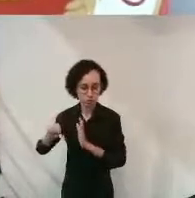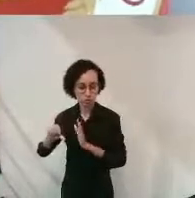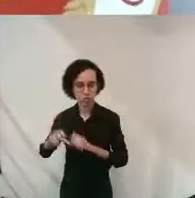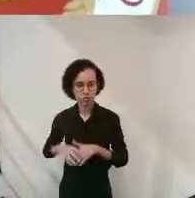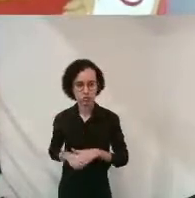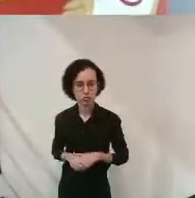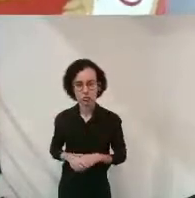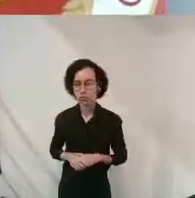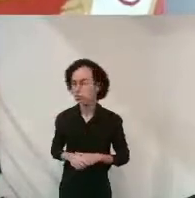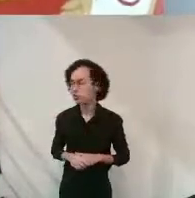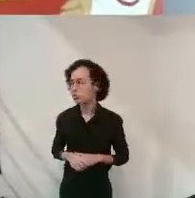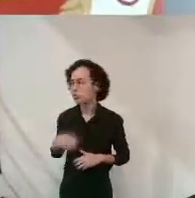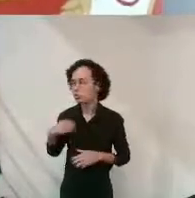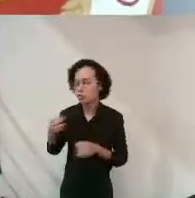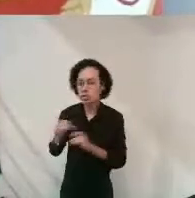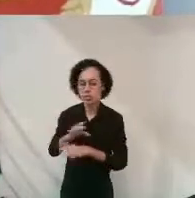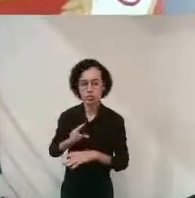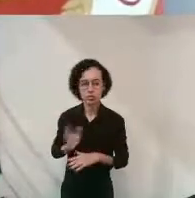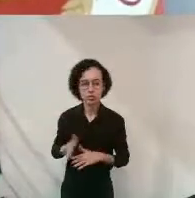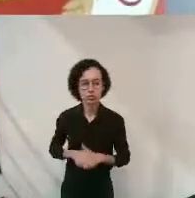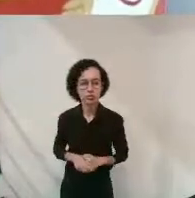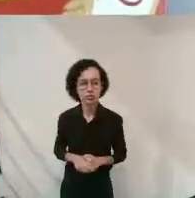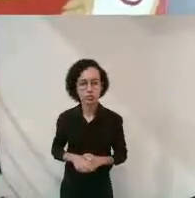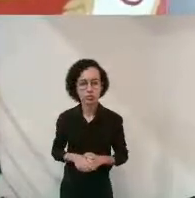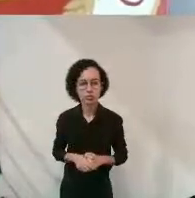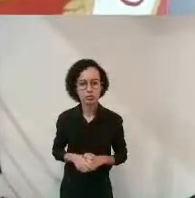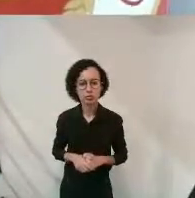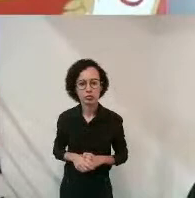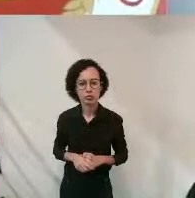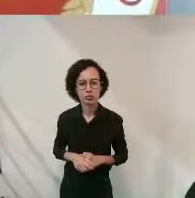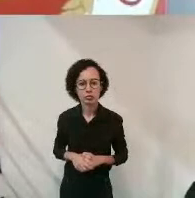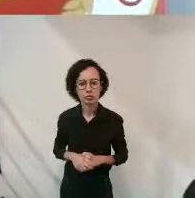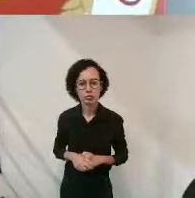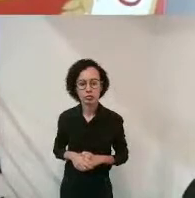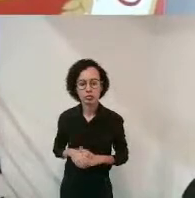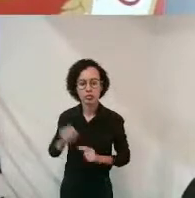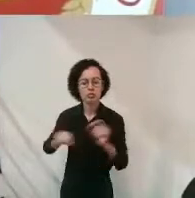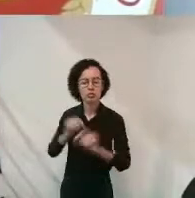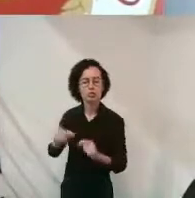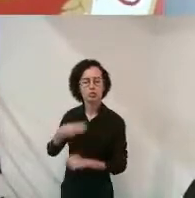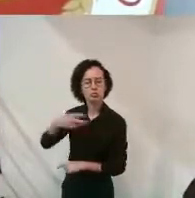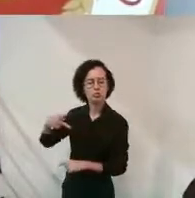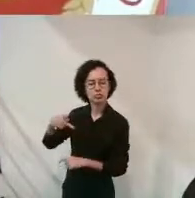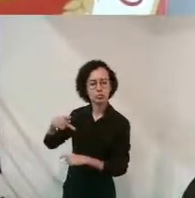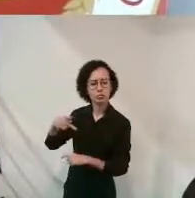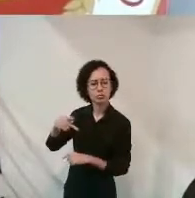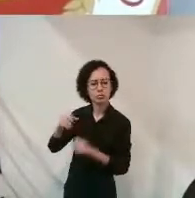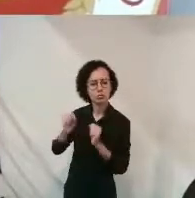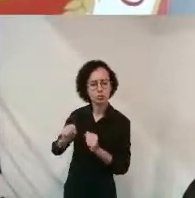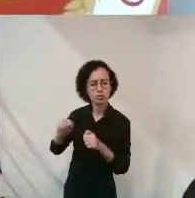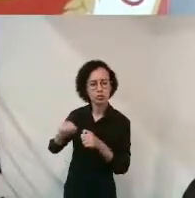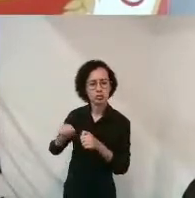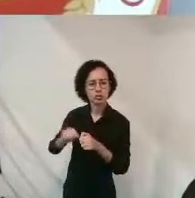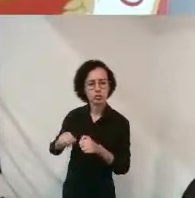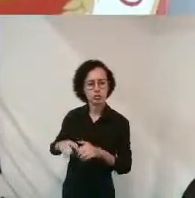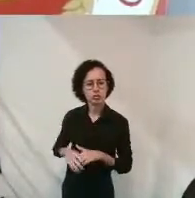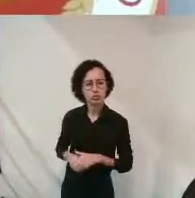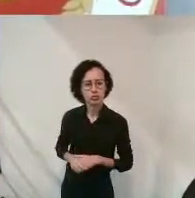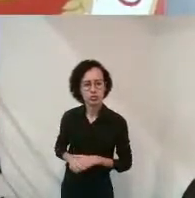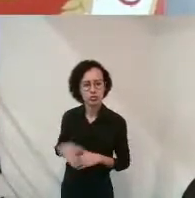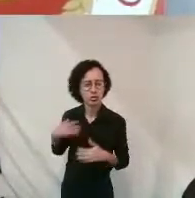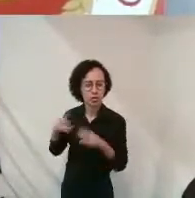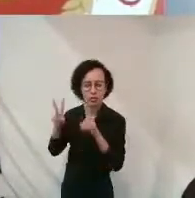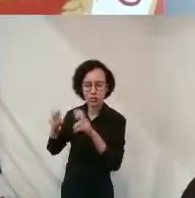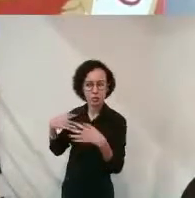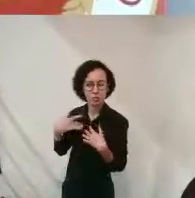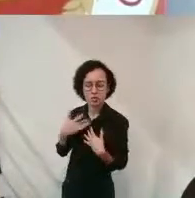Ok, eu vou terminar. E como o MP, o que, que o MP pode fazer? Desculpa, é porque o tema é muito apaixonante.